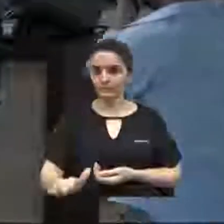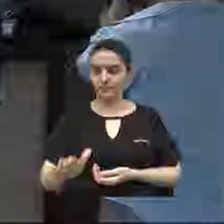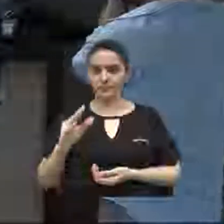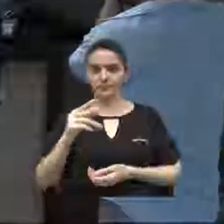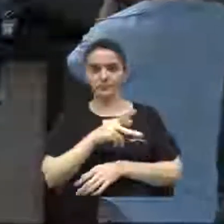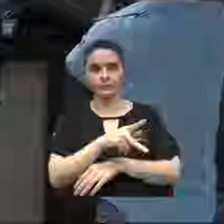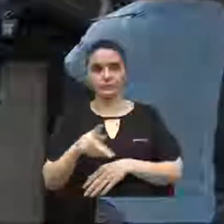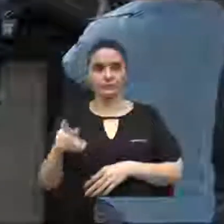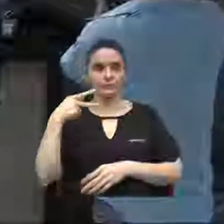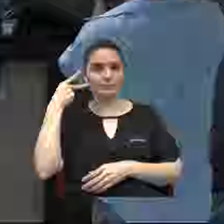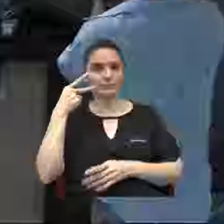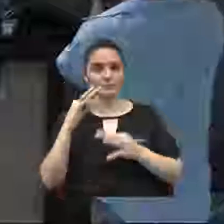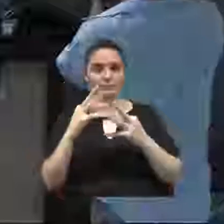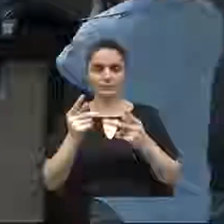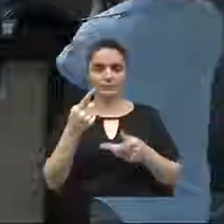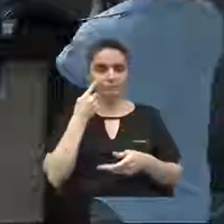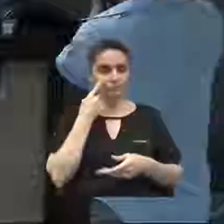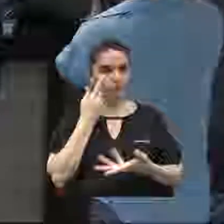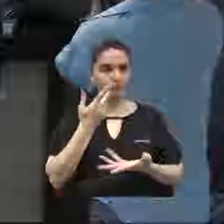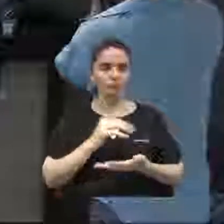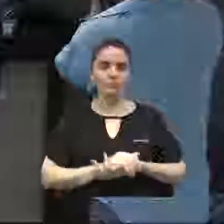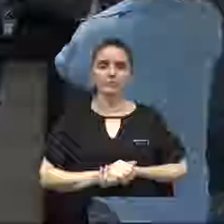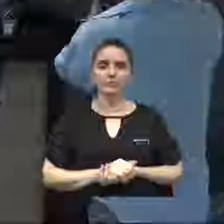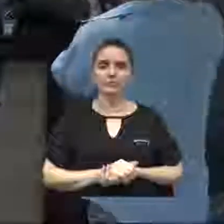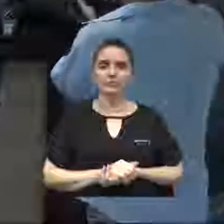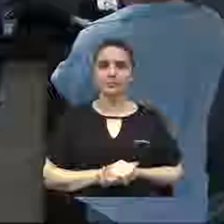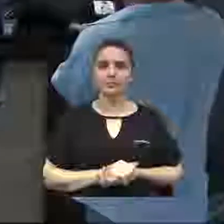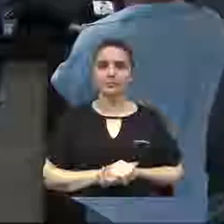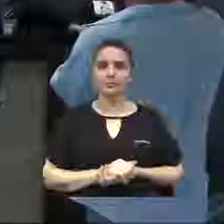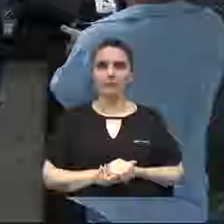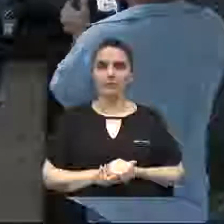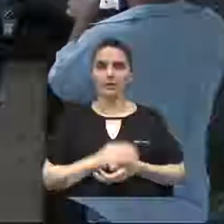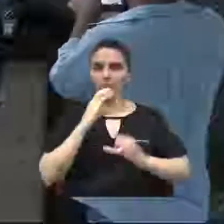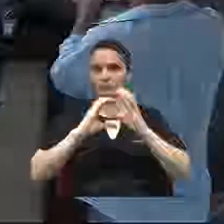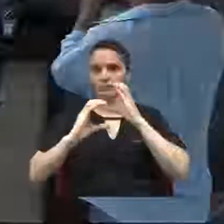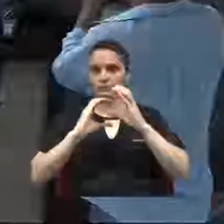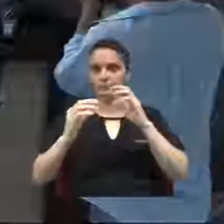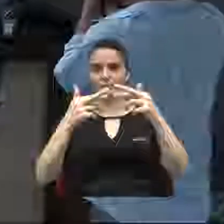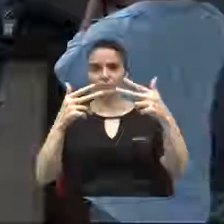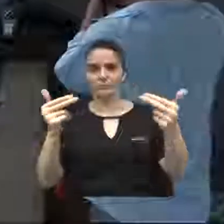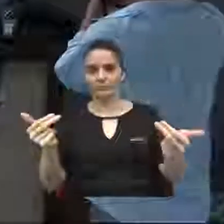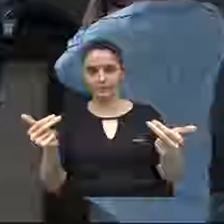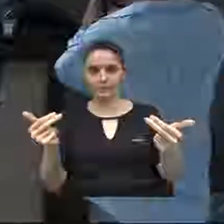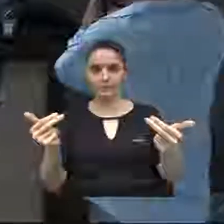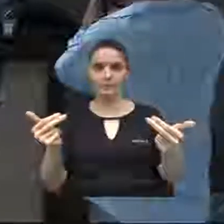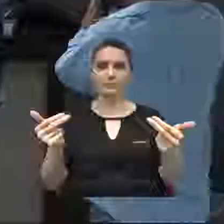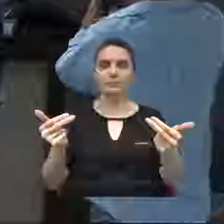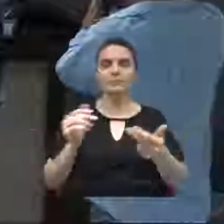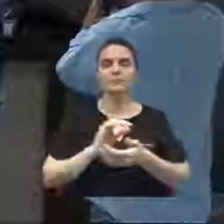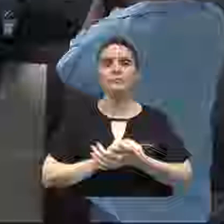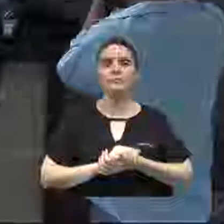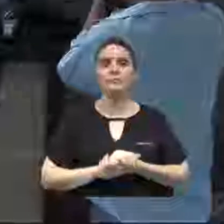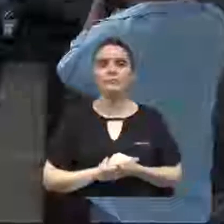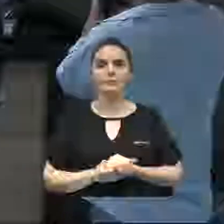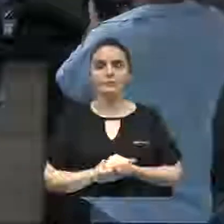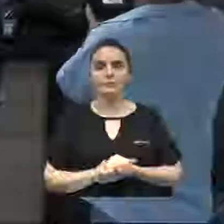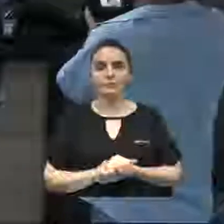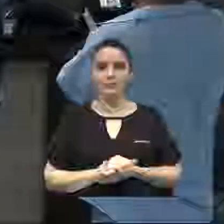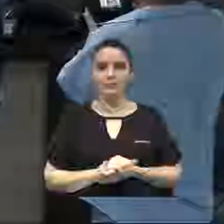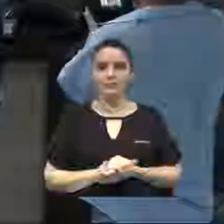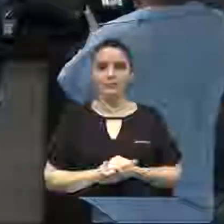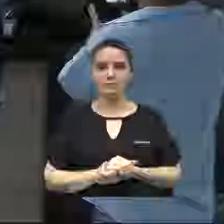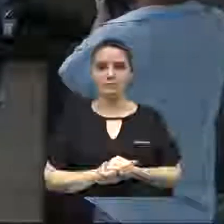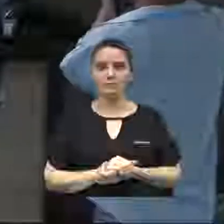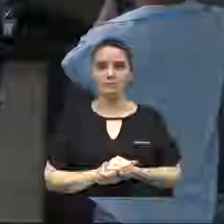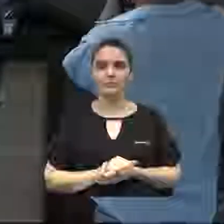público presente que nos acompanha pelas mídias televisivas, rádio, mídias